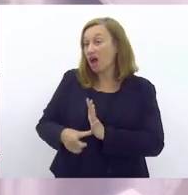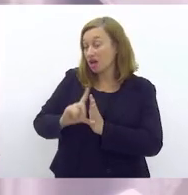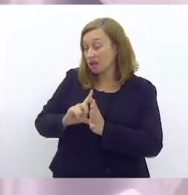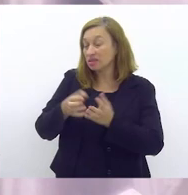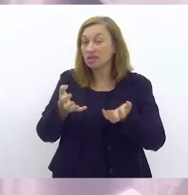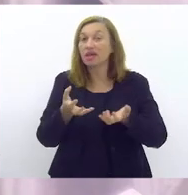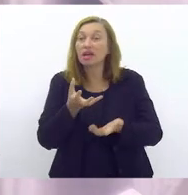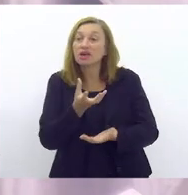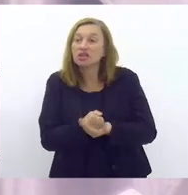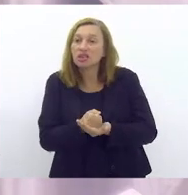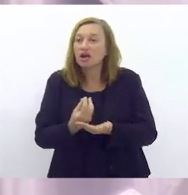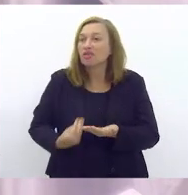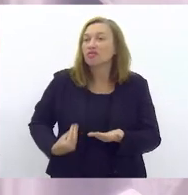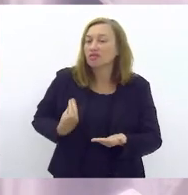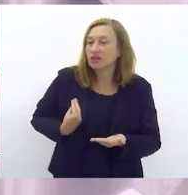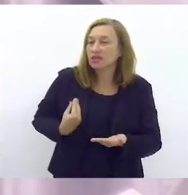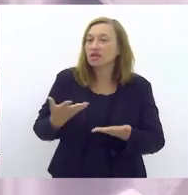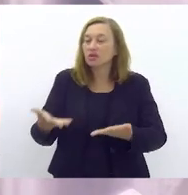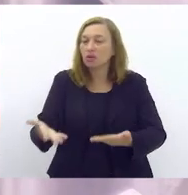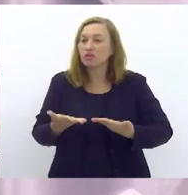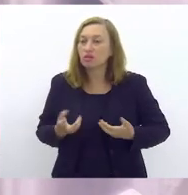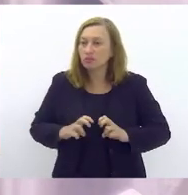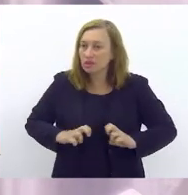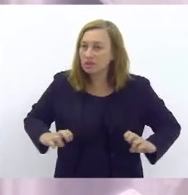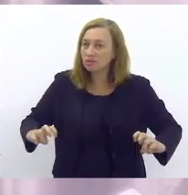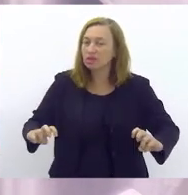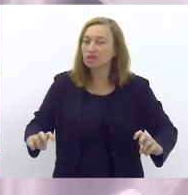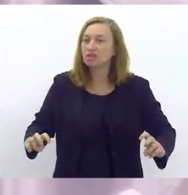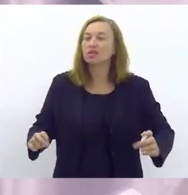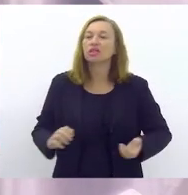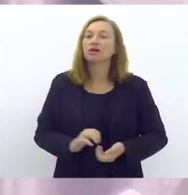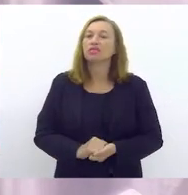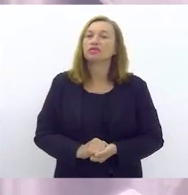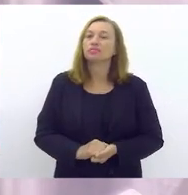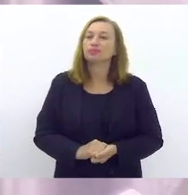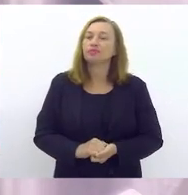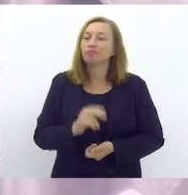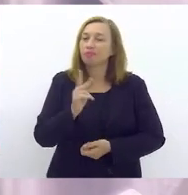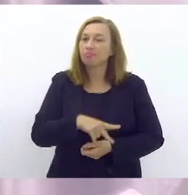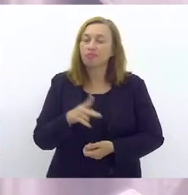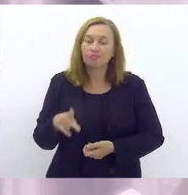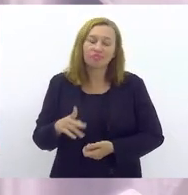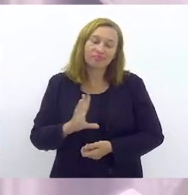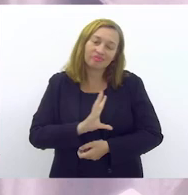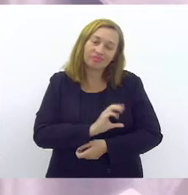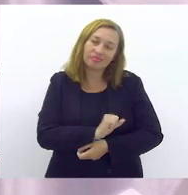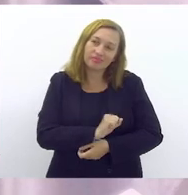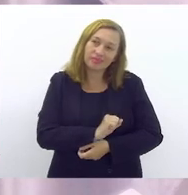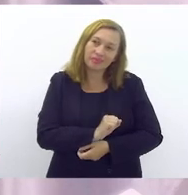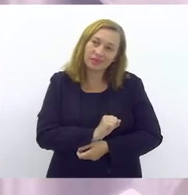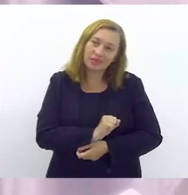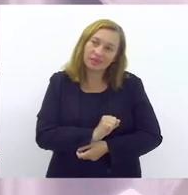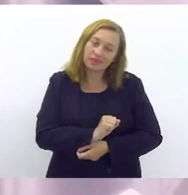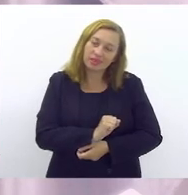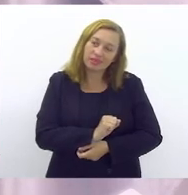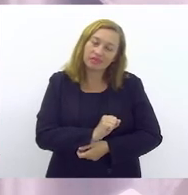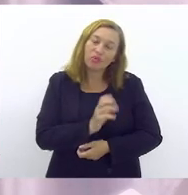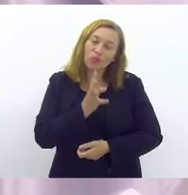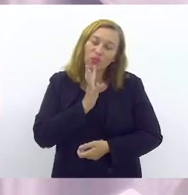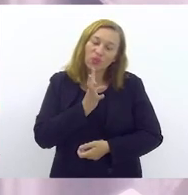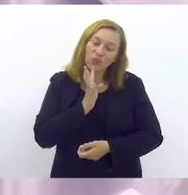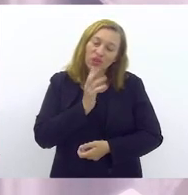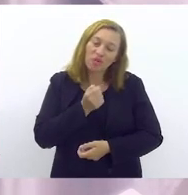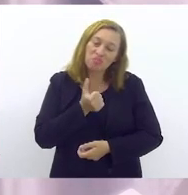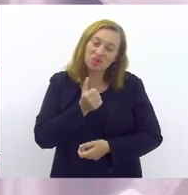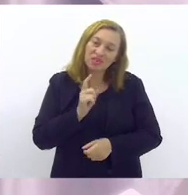quero registrar a presença e convidar para sentar-se aqui à mesa conosco esta professora querida, que eu conheço há muito